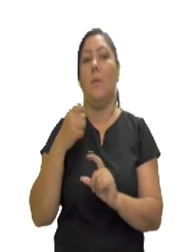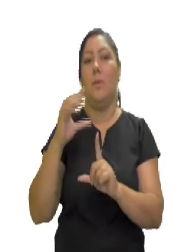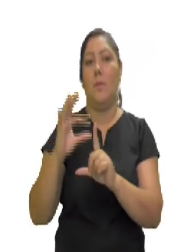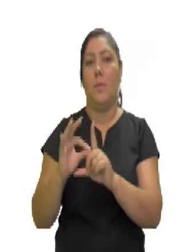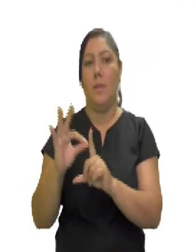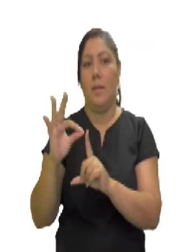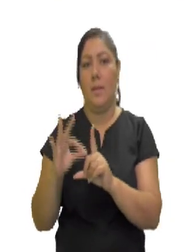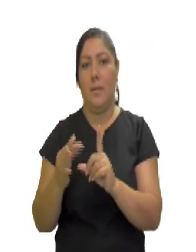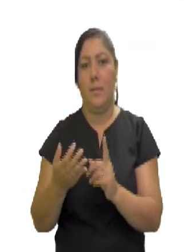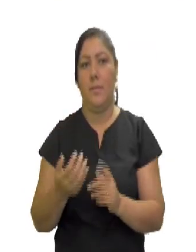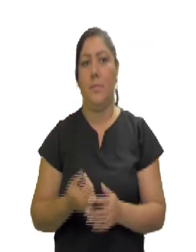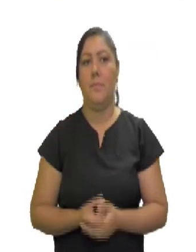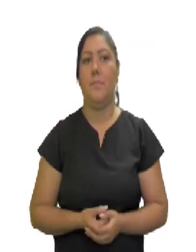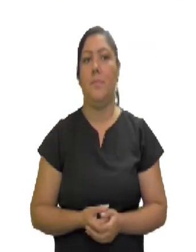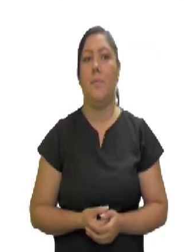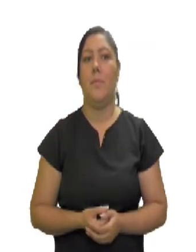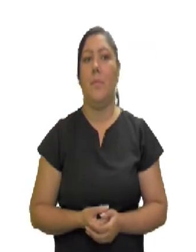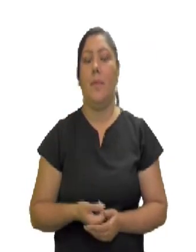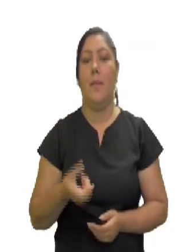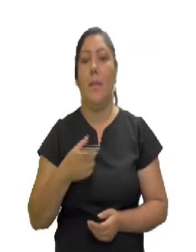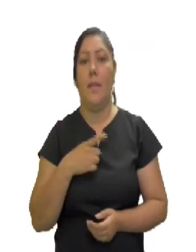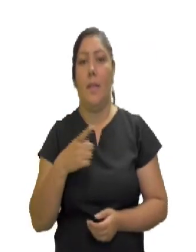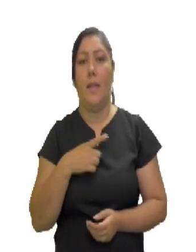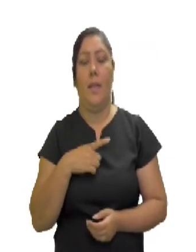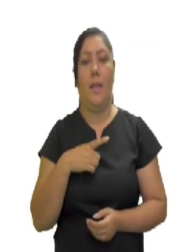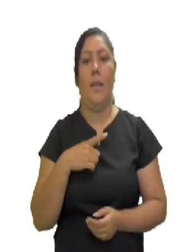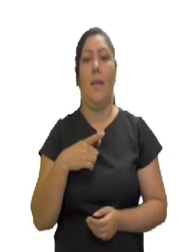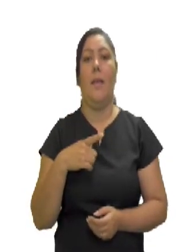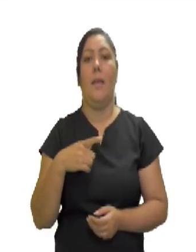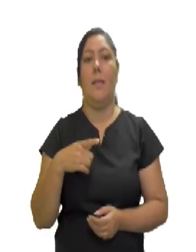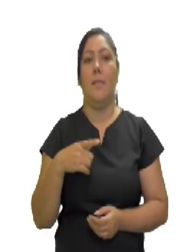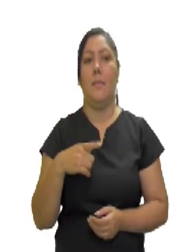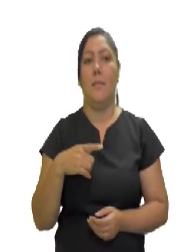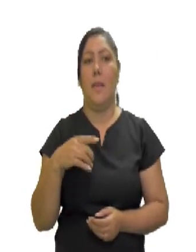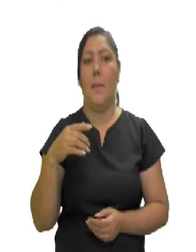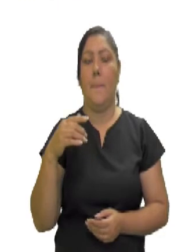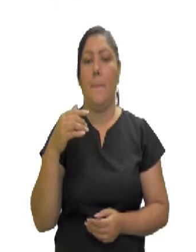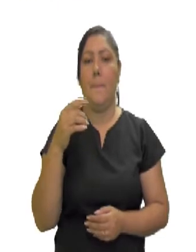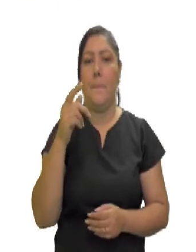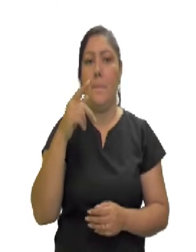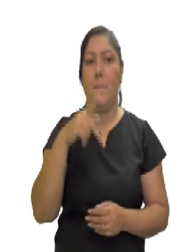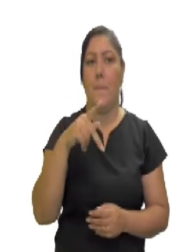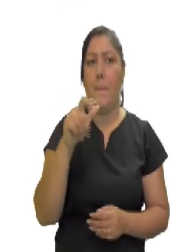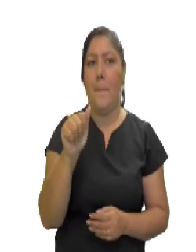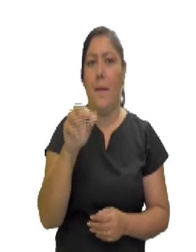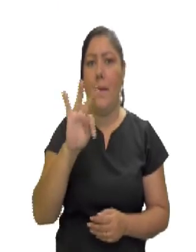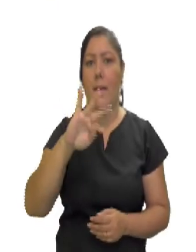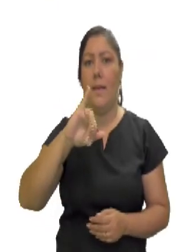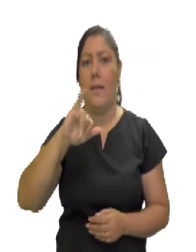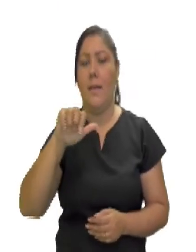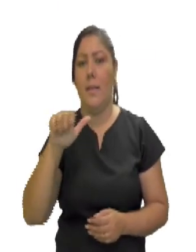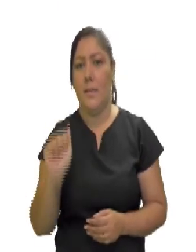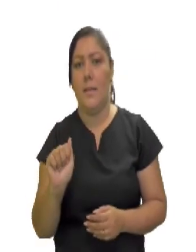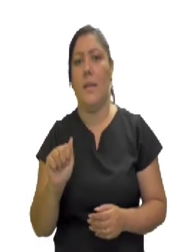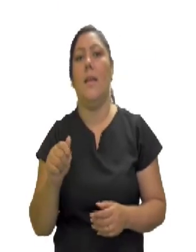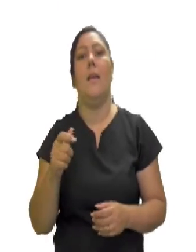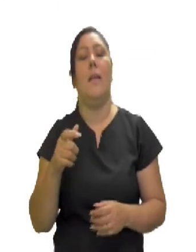que caracterizam as pessoas ou as coisas, de acordo com as suas